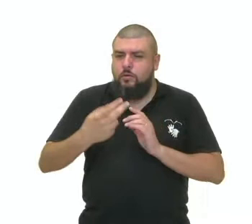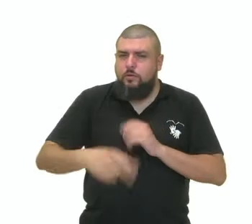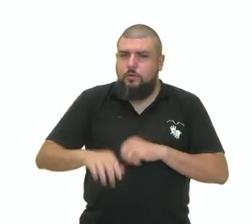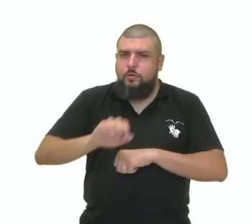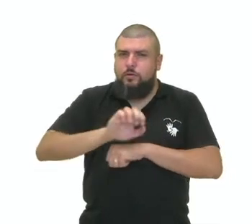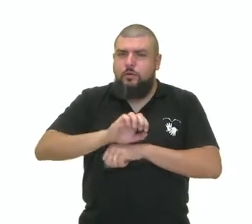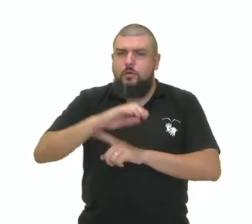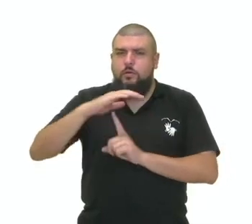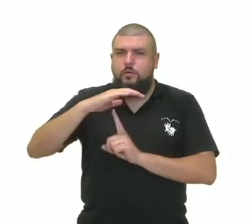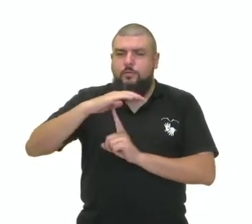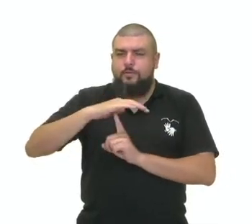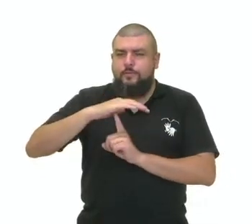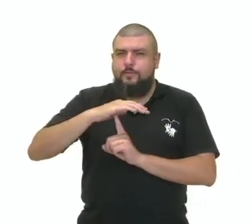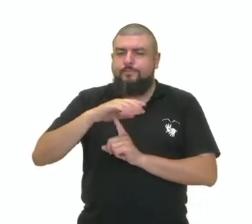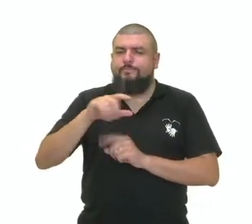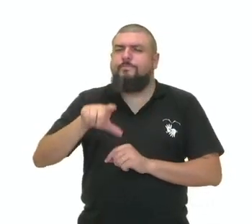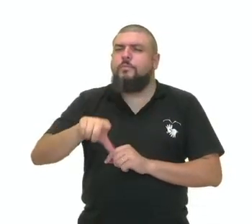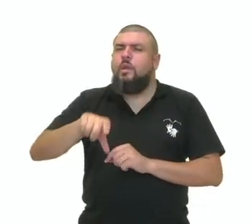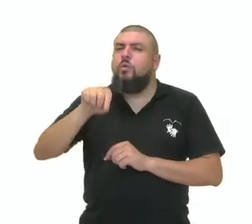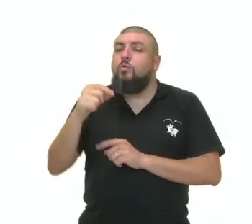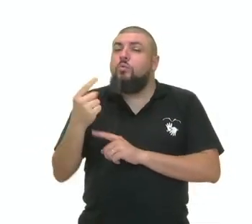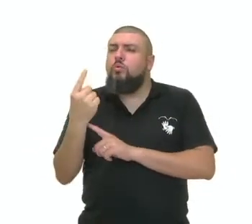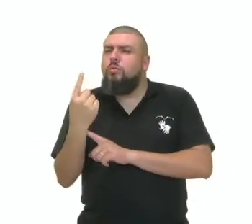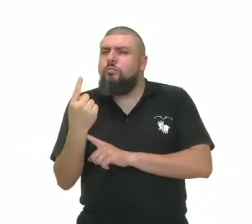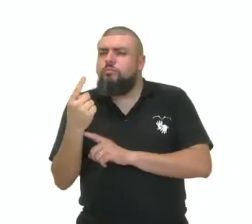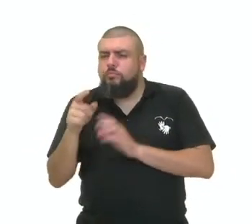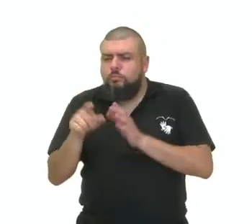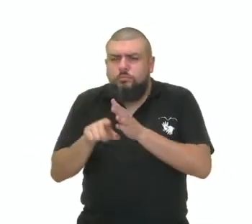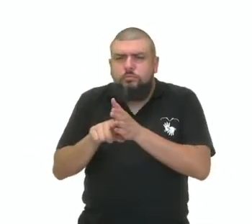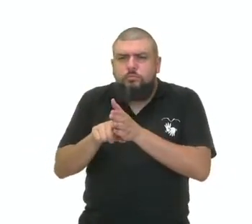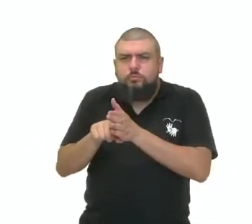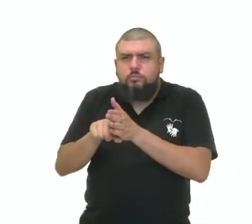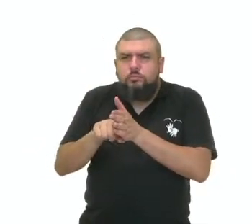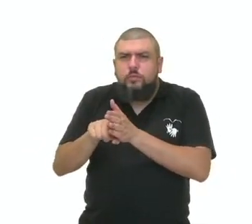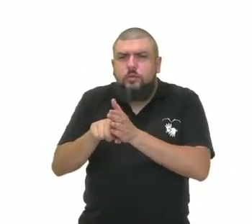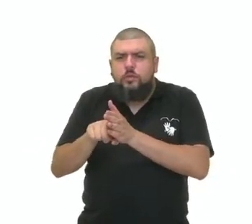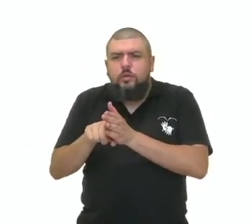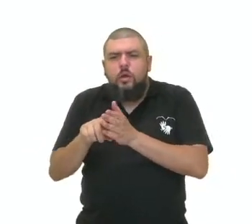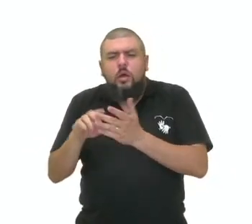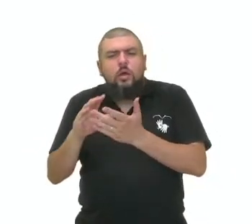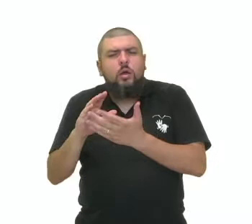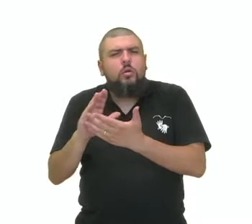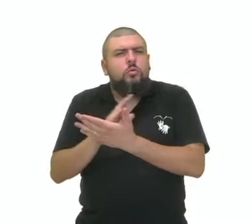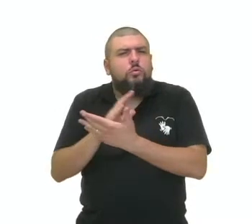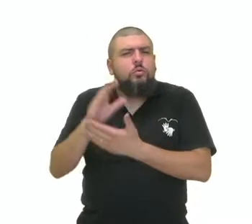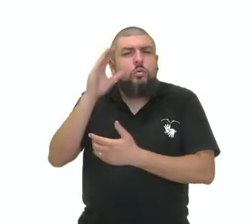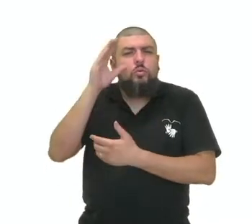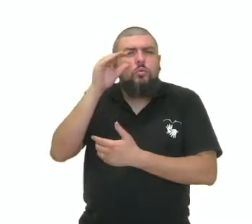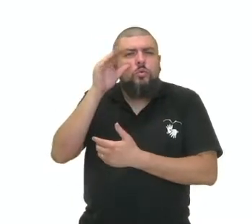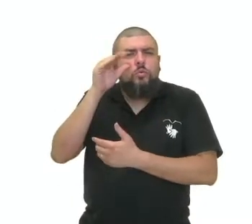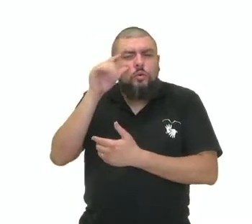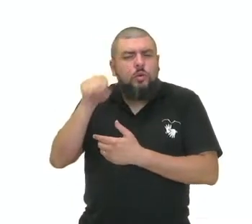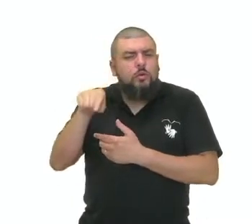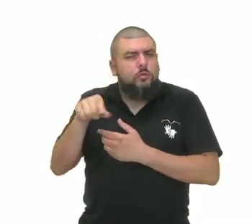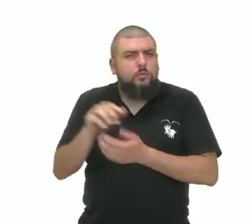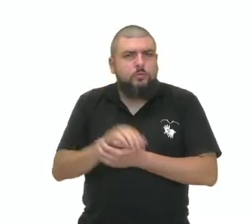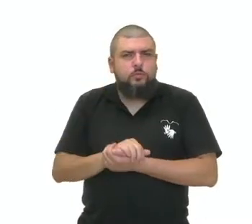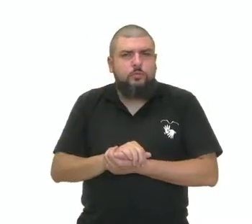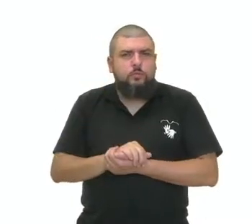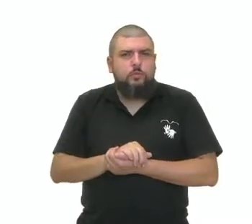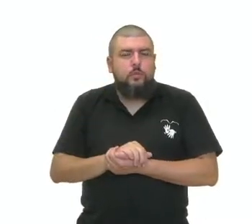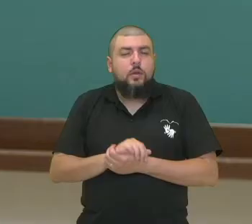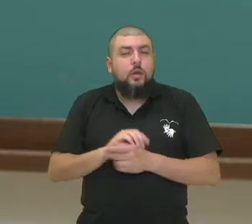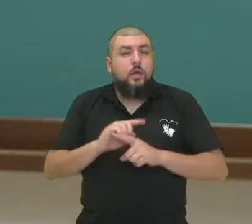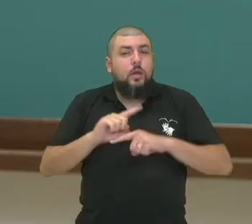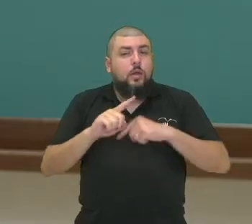Paraná, escolha um deles e pesquise curiosidades sobre este símbolo. Em seguida, compartilhe o que